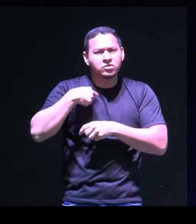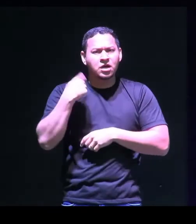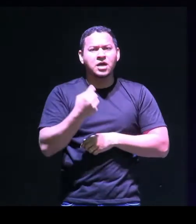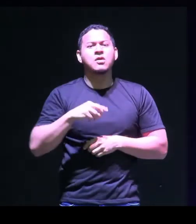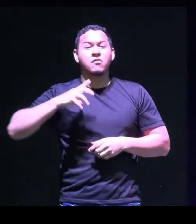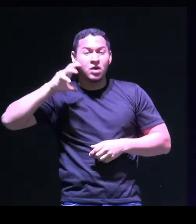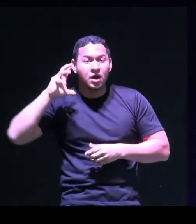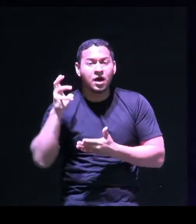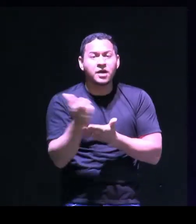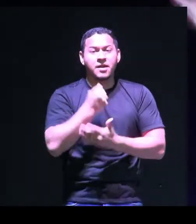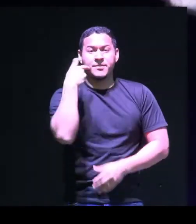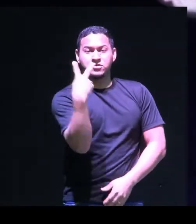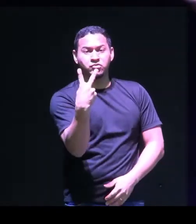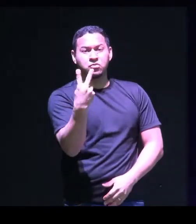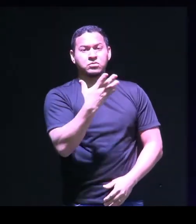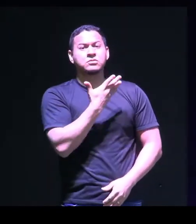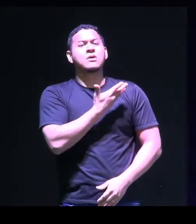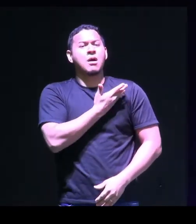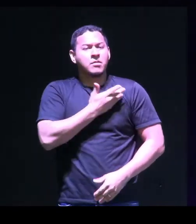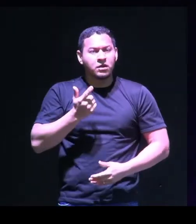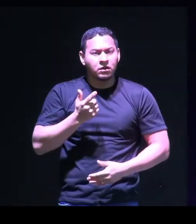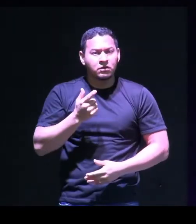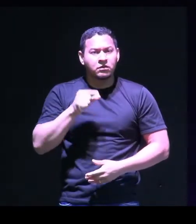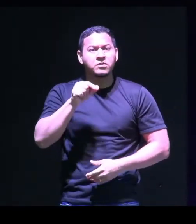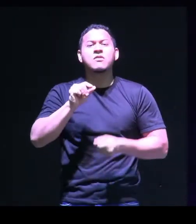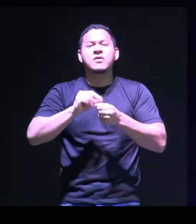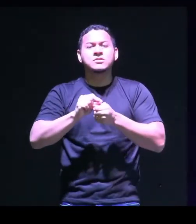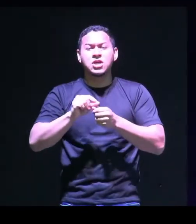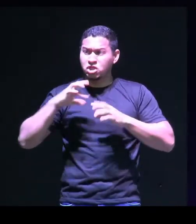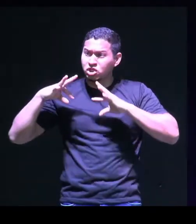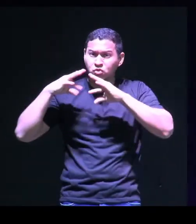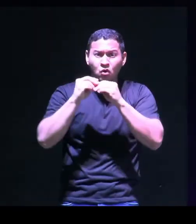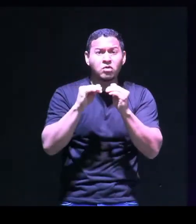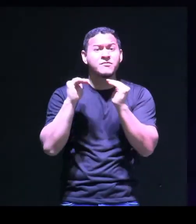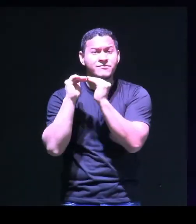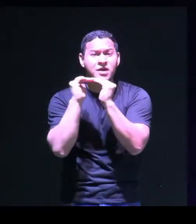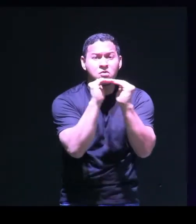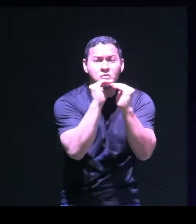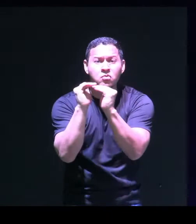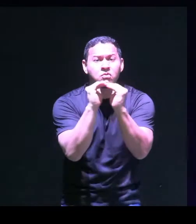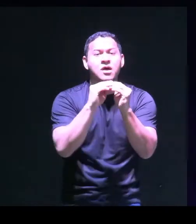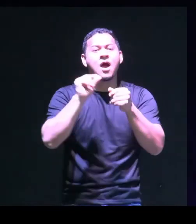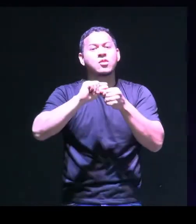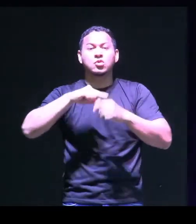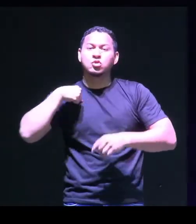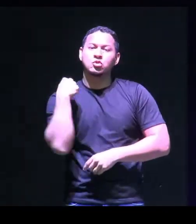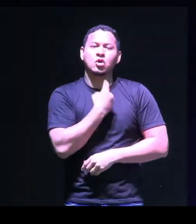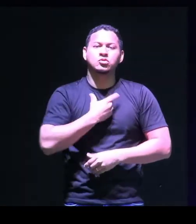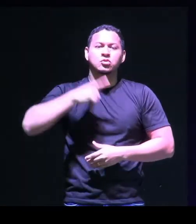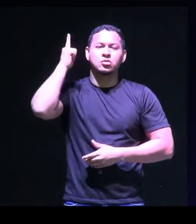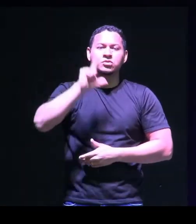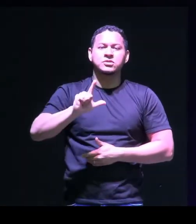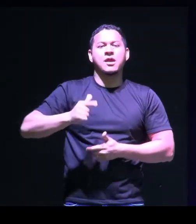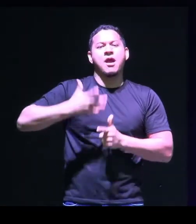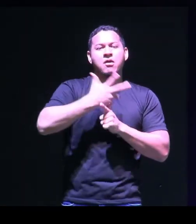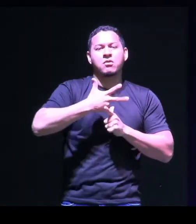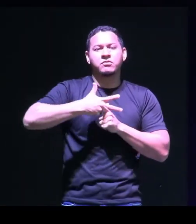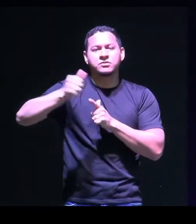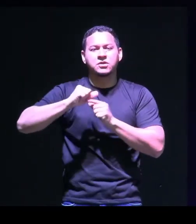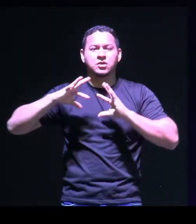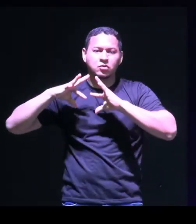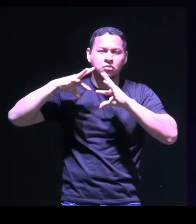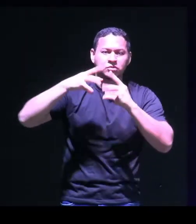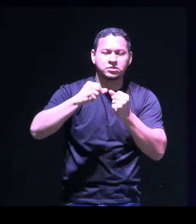2, e todas as igrejas fizessem isso também, nós iríamos em poucos anos conquistar toda a cidade de Boa Vista para